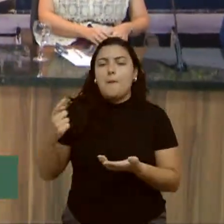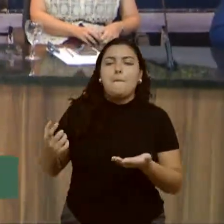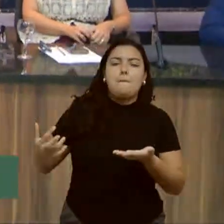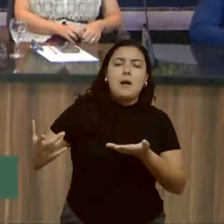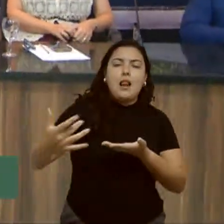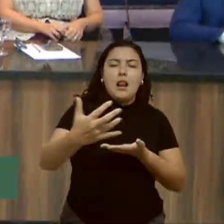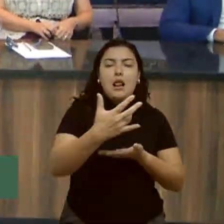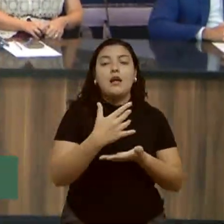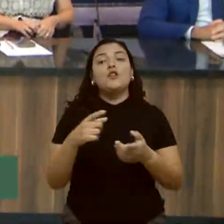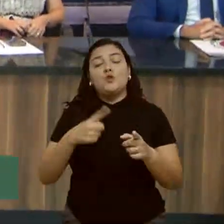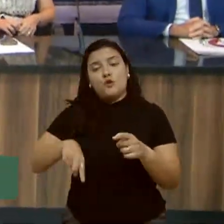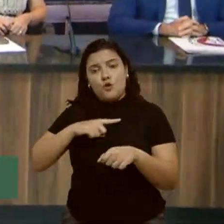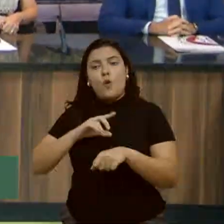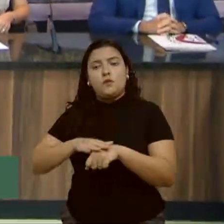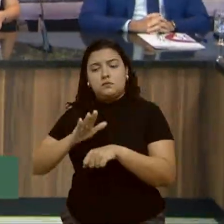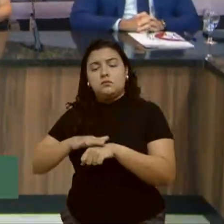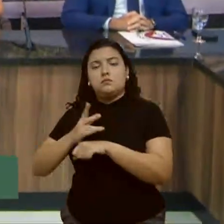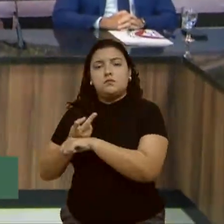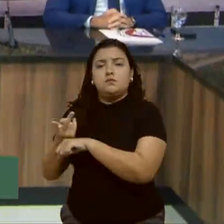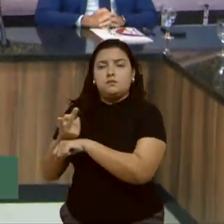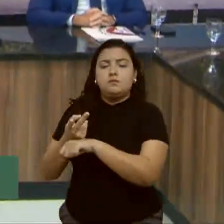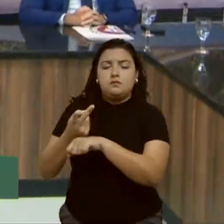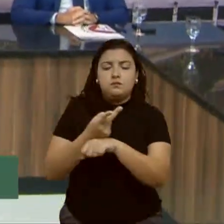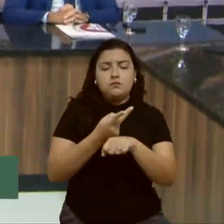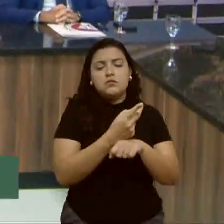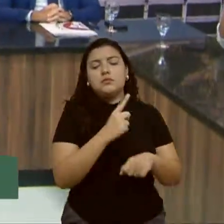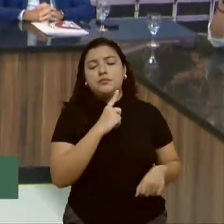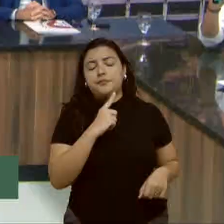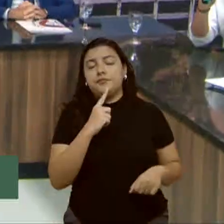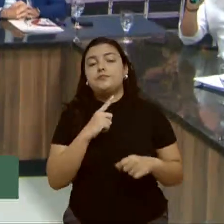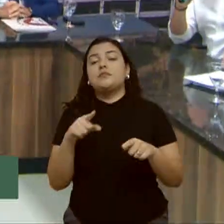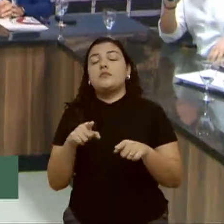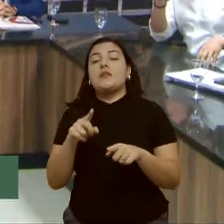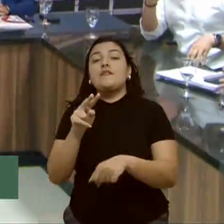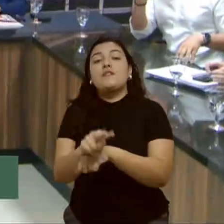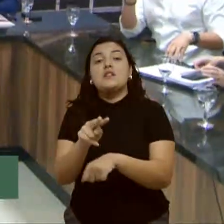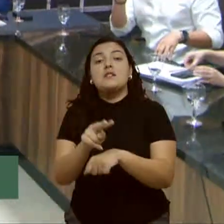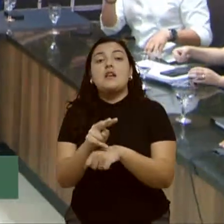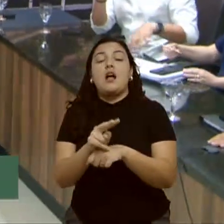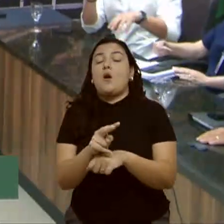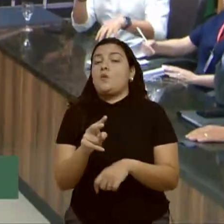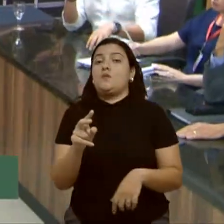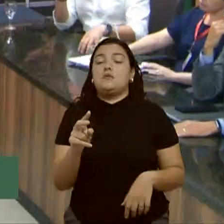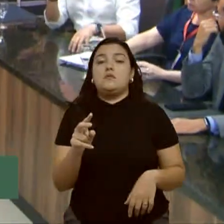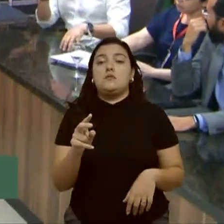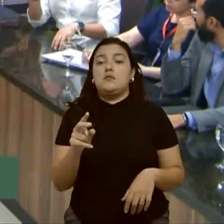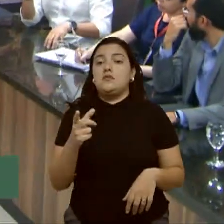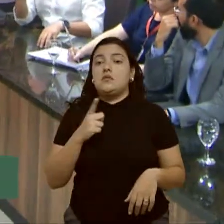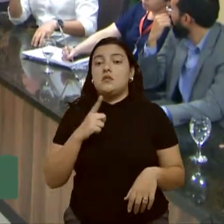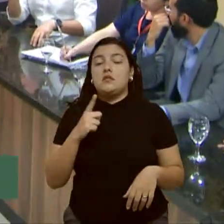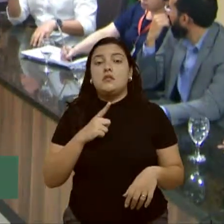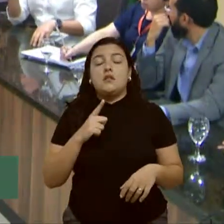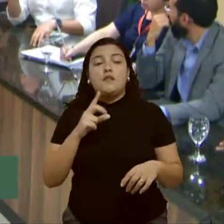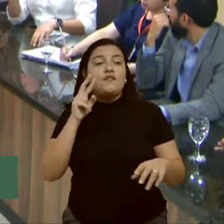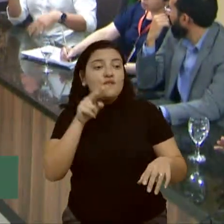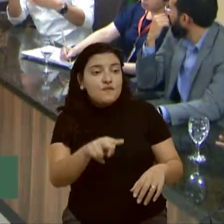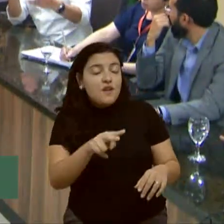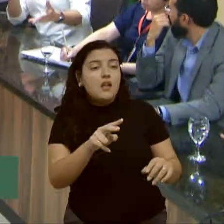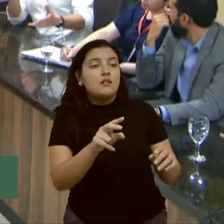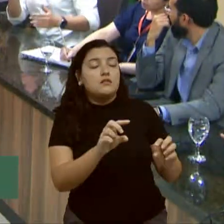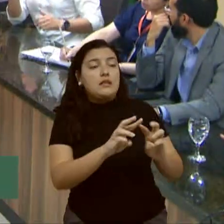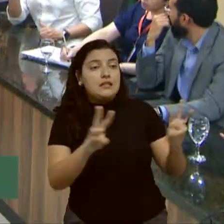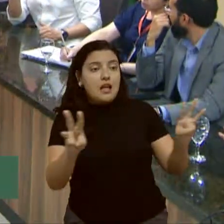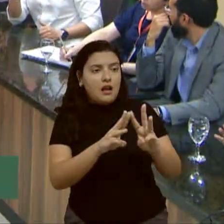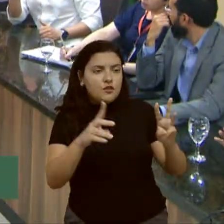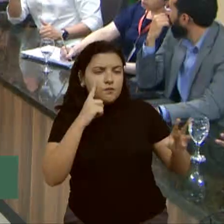busca ativa também que a gente faz nos estabelecimentos em campo, e também os fiscais que ficam de plantões, verificando os sites, a gente faz um